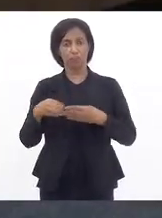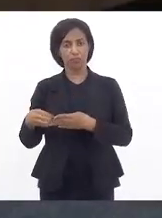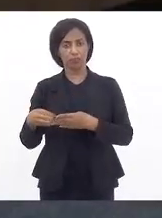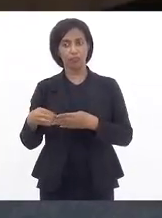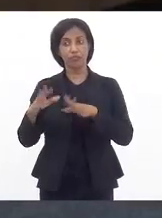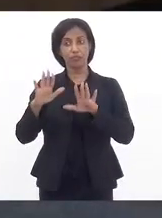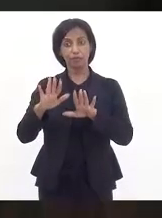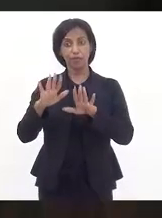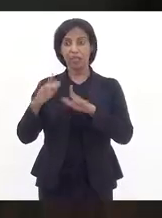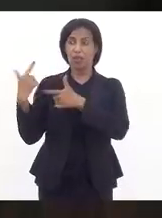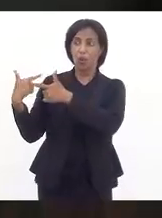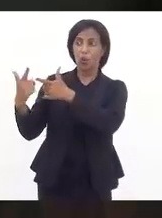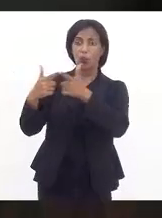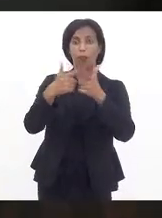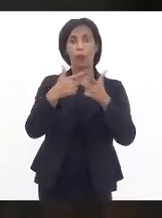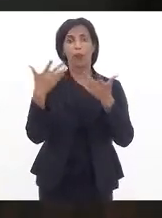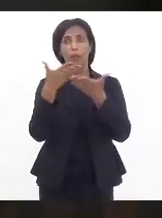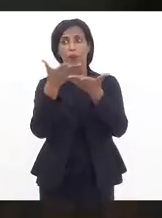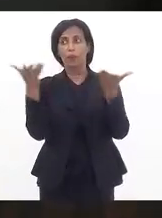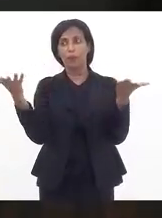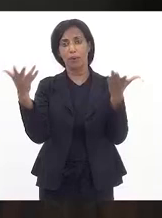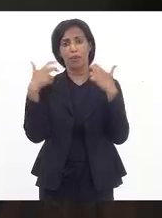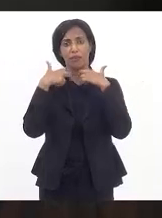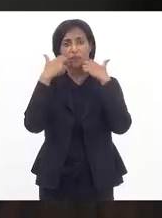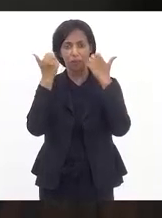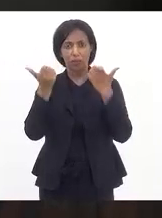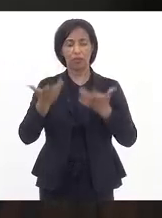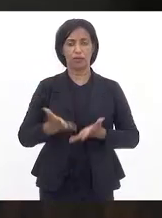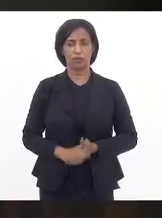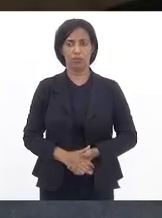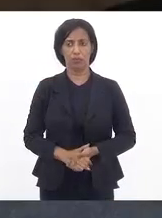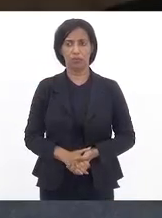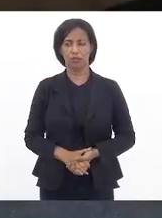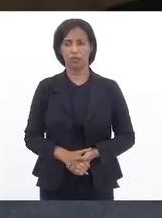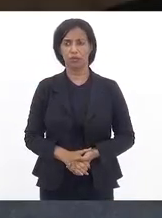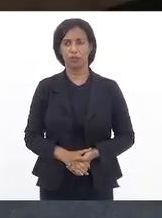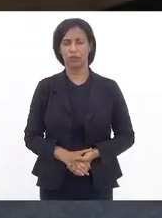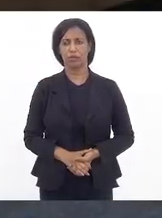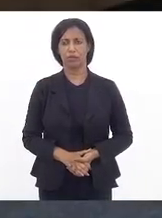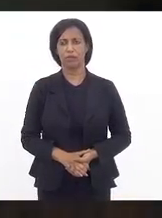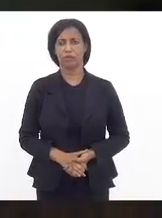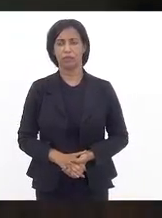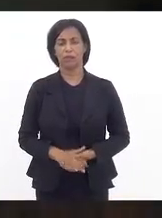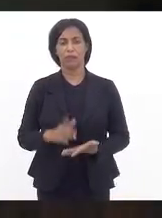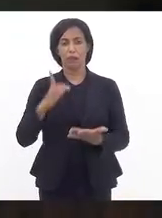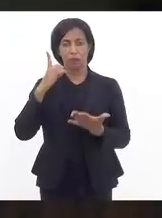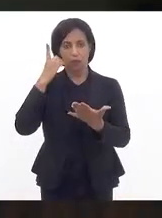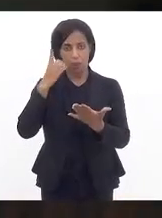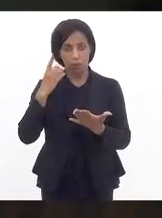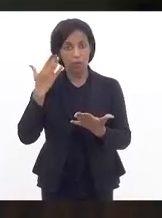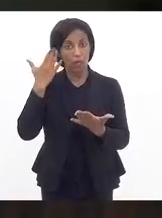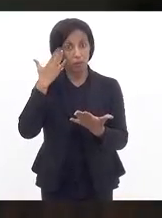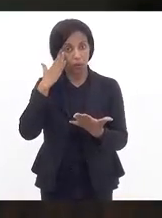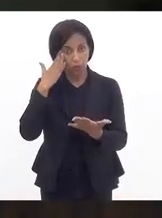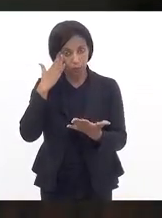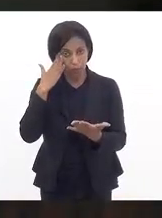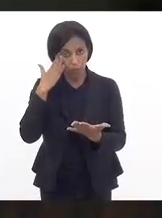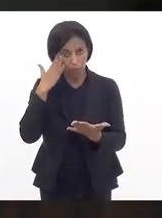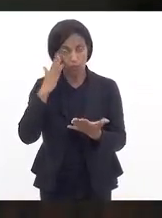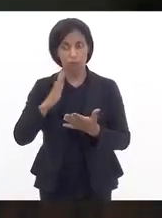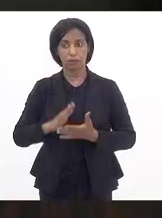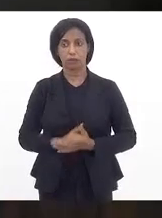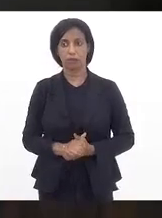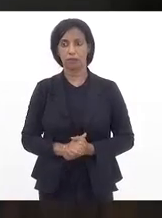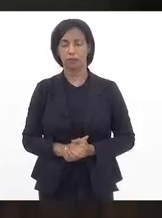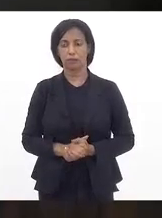atenção mas a situação realmente é constrangedora obrigação de botar a eu entendo mas mesmo